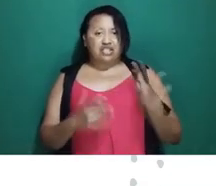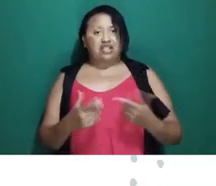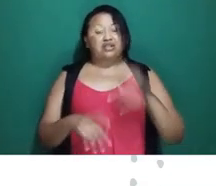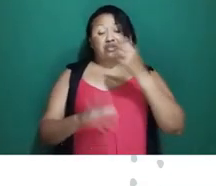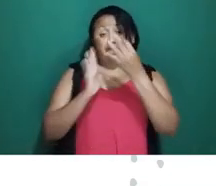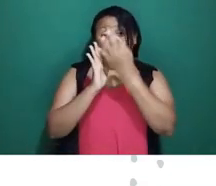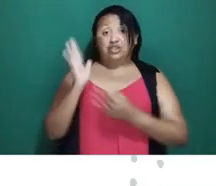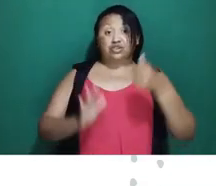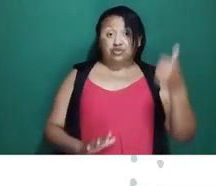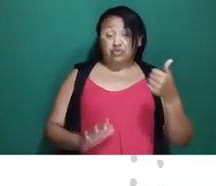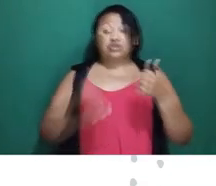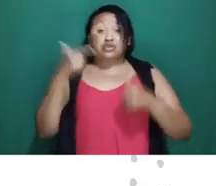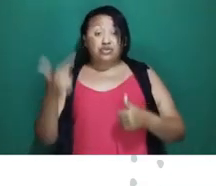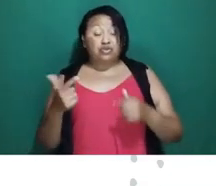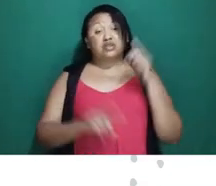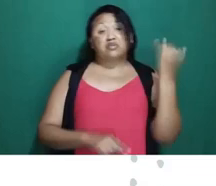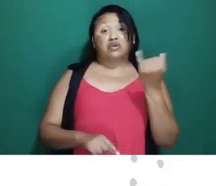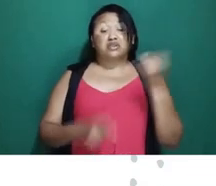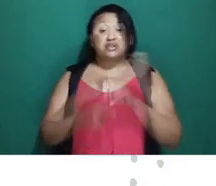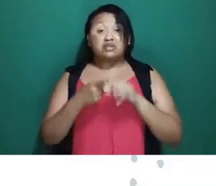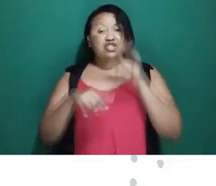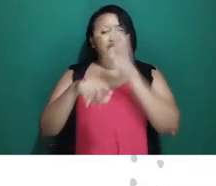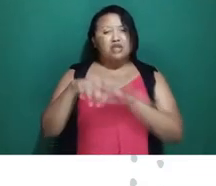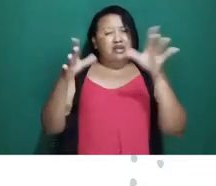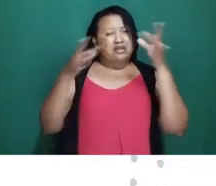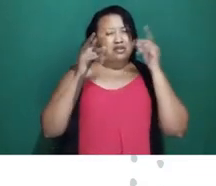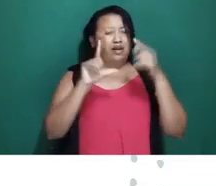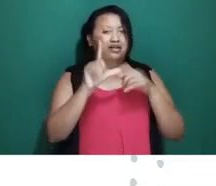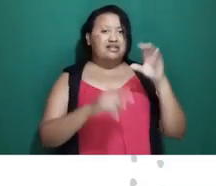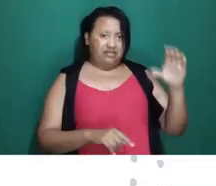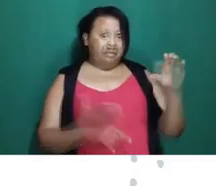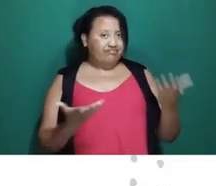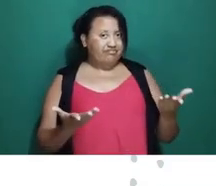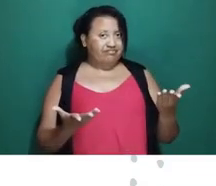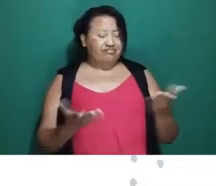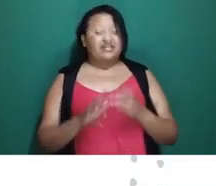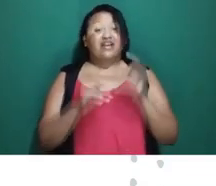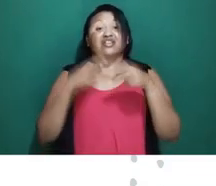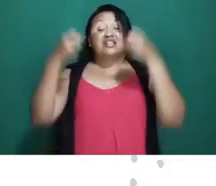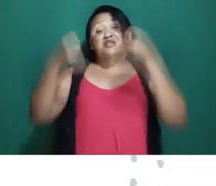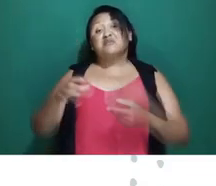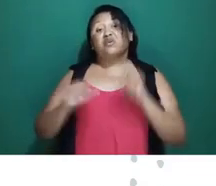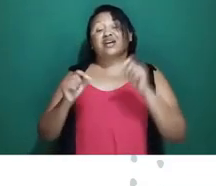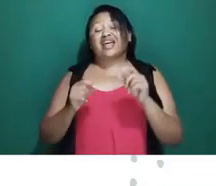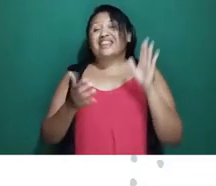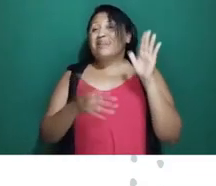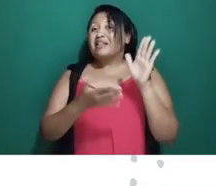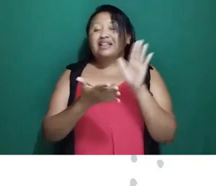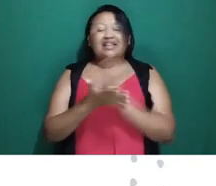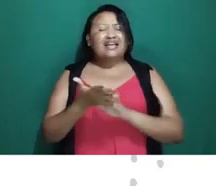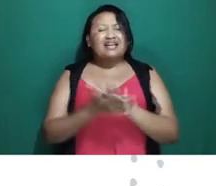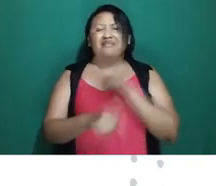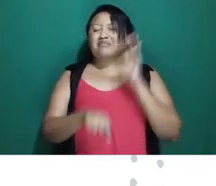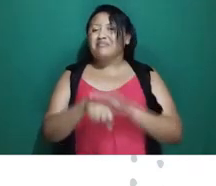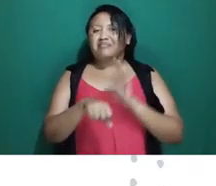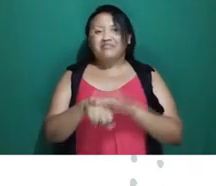2 e importante também chamar atenção para a letra C né que fala que apesar de nenhum momento a empresa